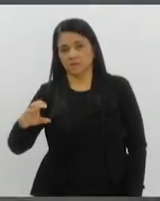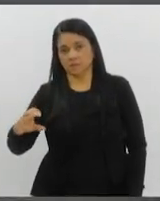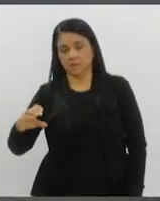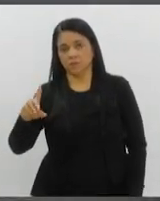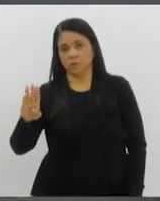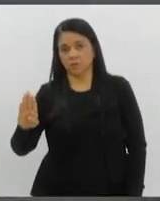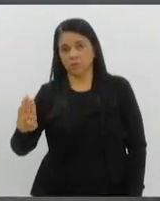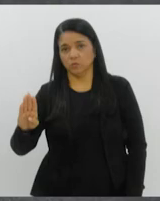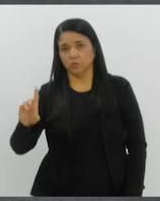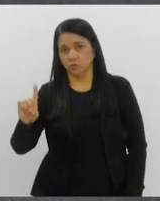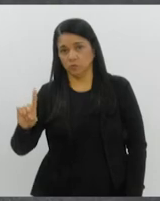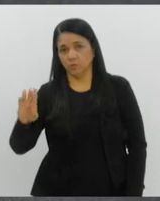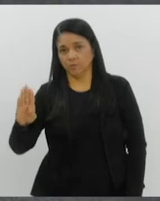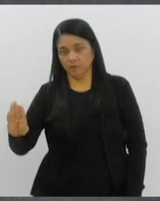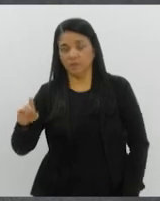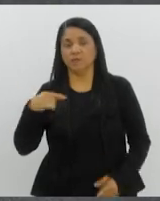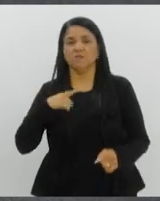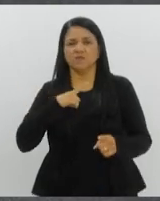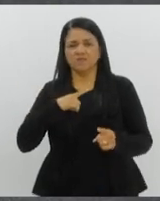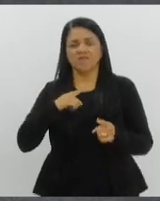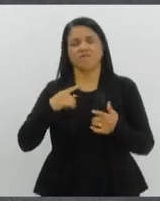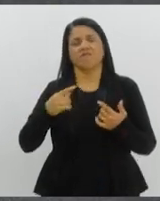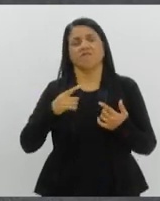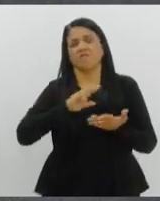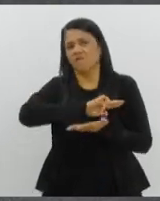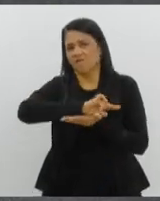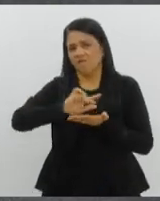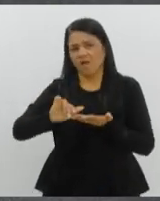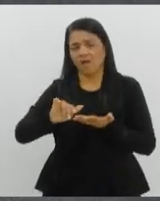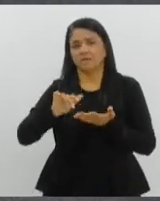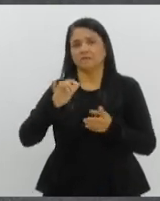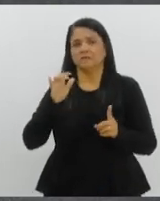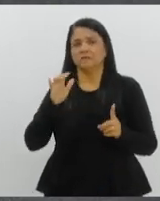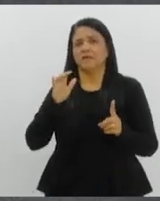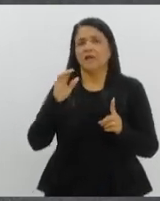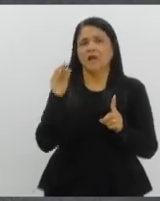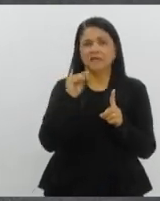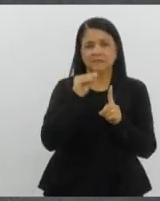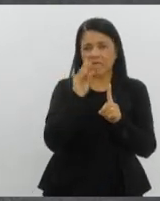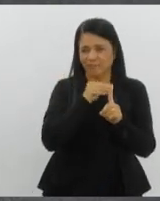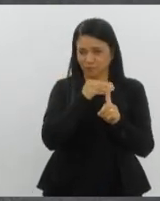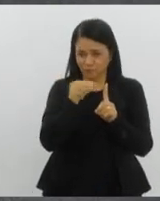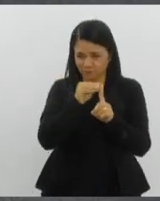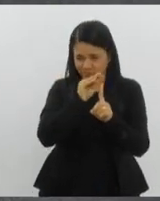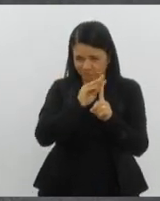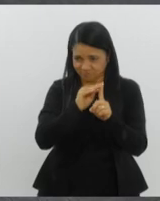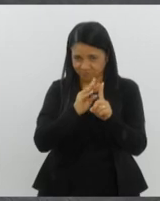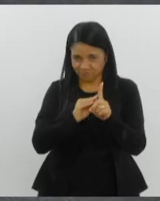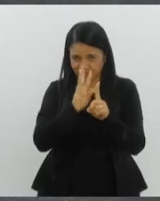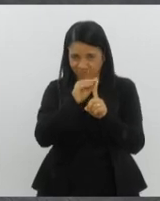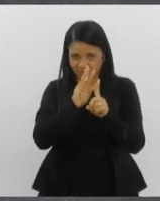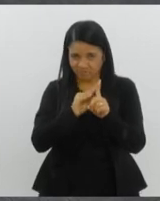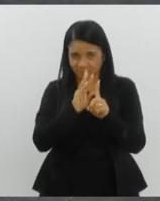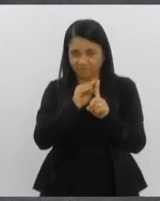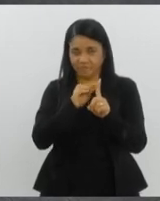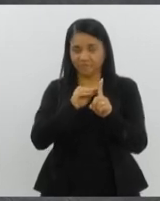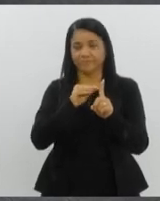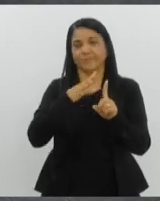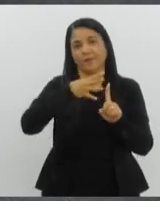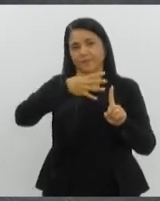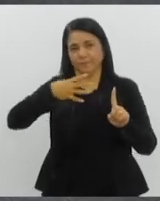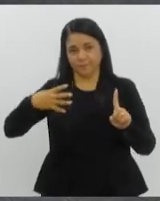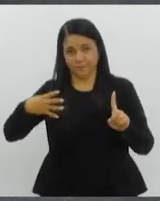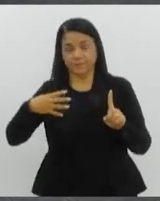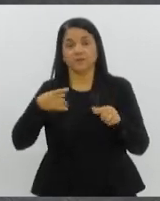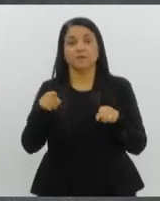Diversos casos de assédio contrário, LGBTQIA+, fobia que pesam também sobre o parlamentar. Então, gostaria de manifestar a